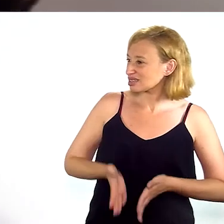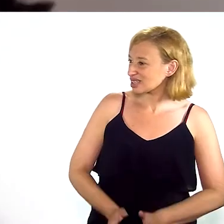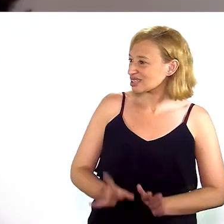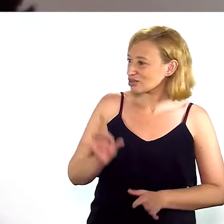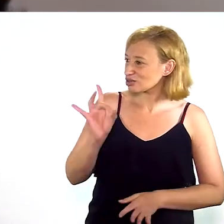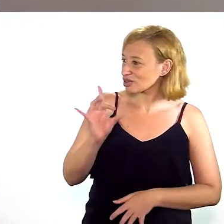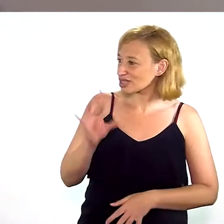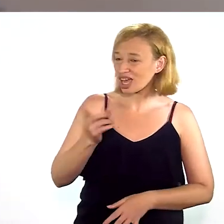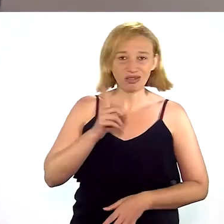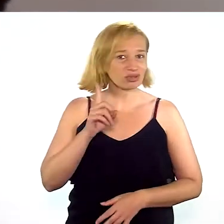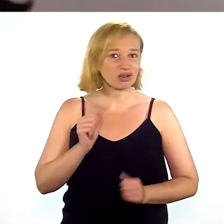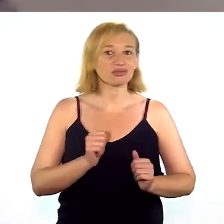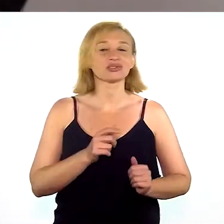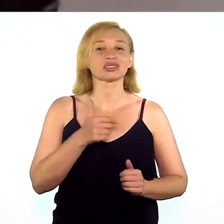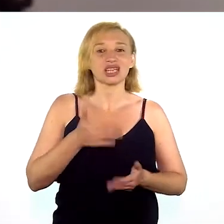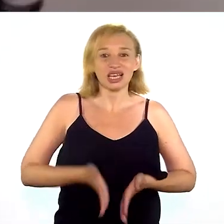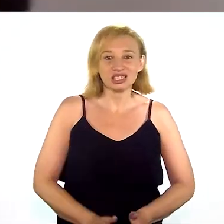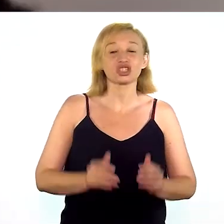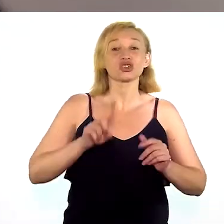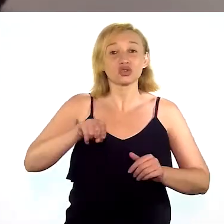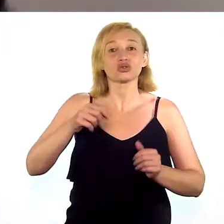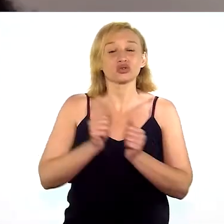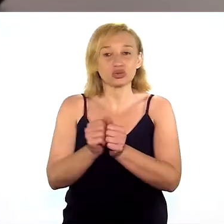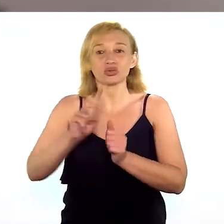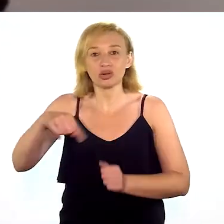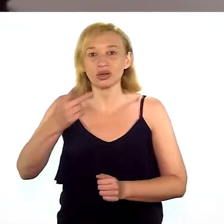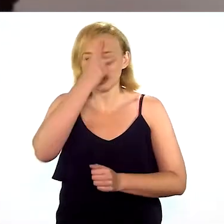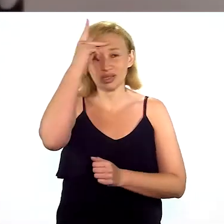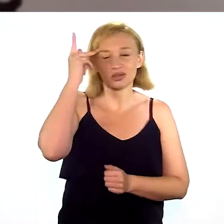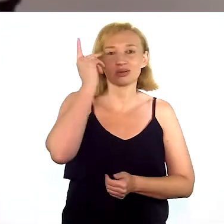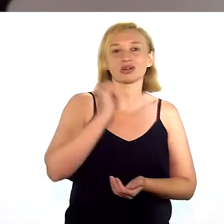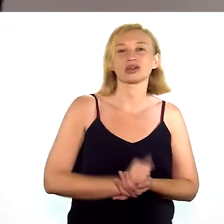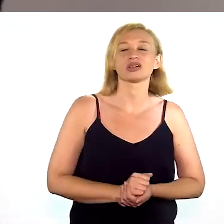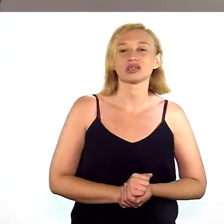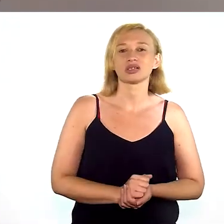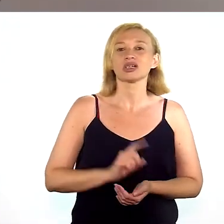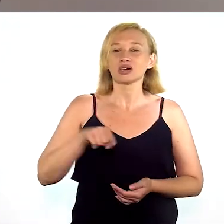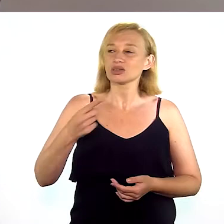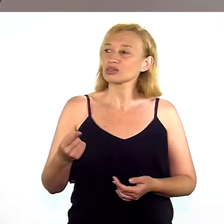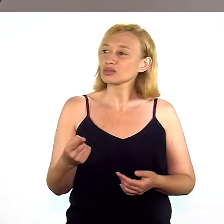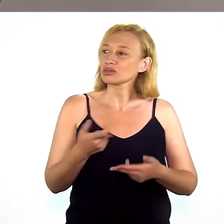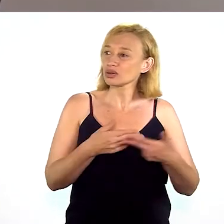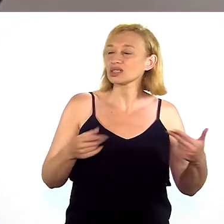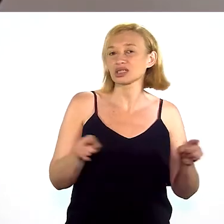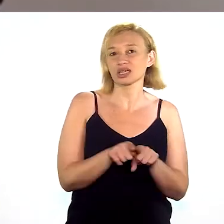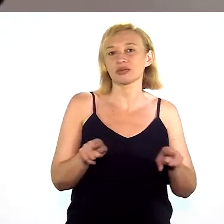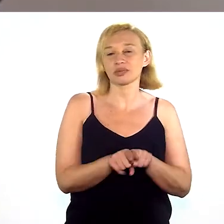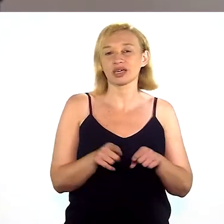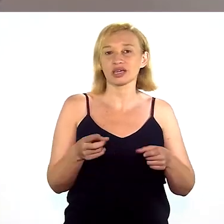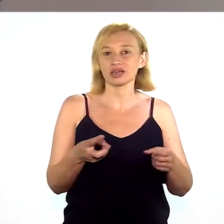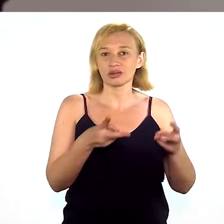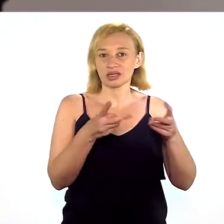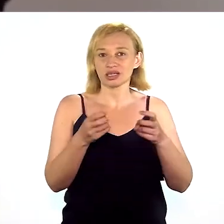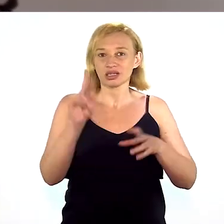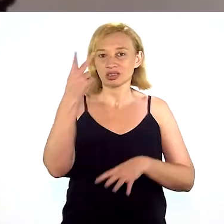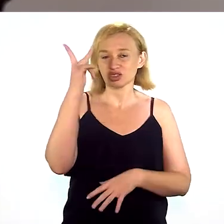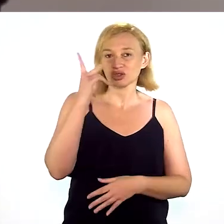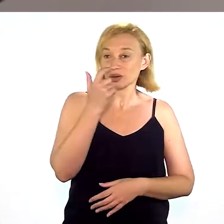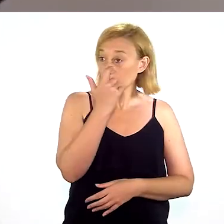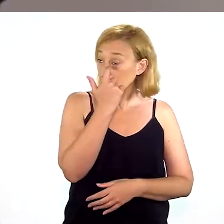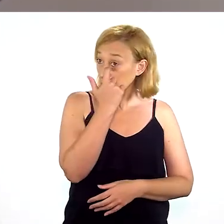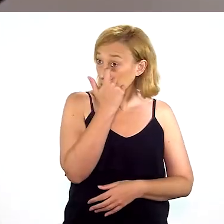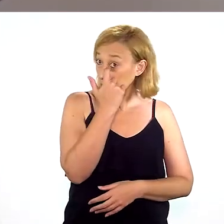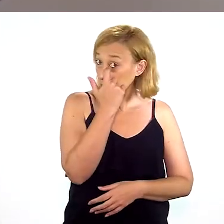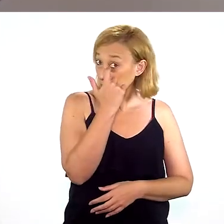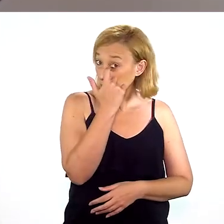parece que não nasceu sozinha. Eu, não, nasci mesmo não, né? Nasci com alguém. Uhum. E a outra coisa que também me chama muita atenção